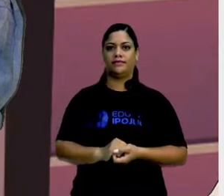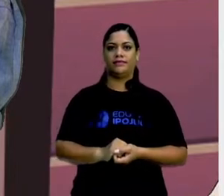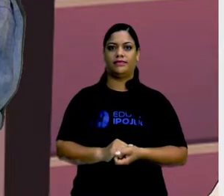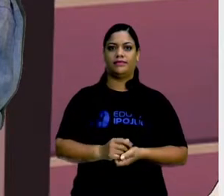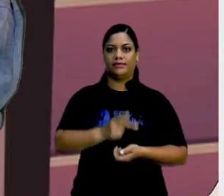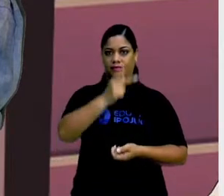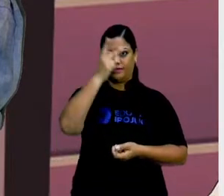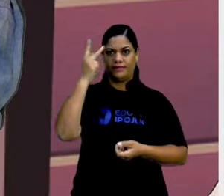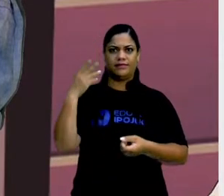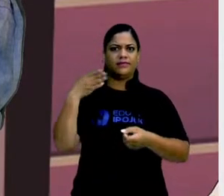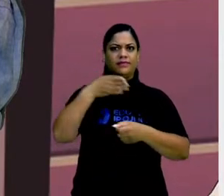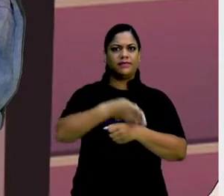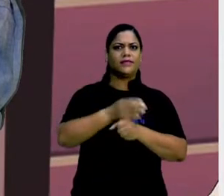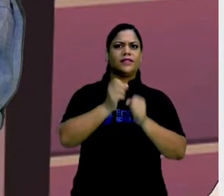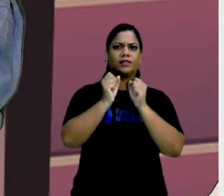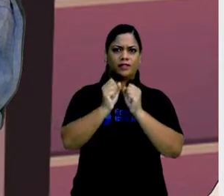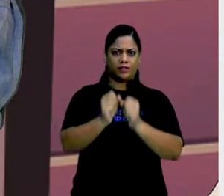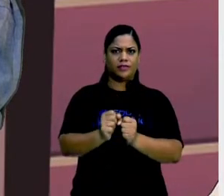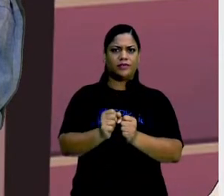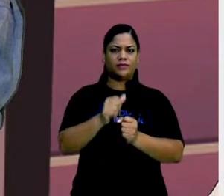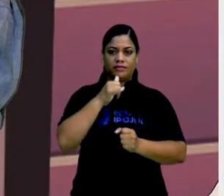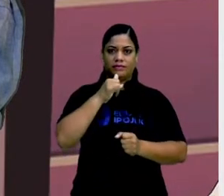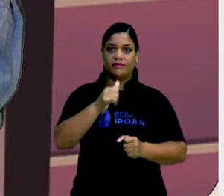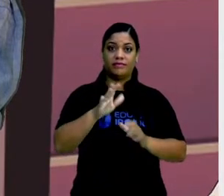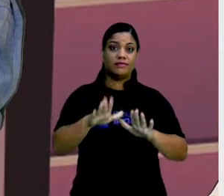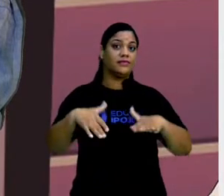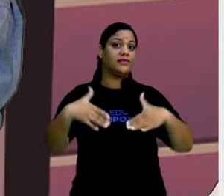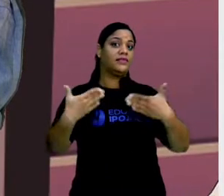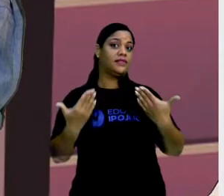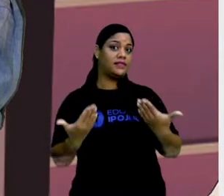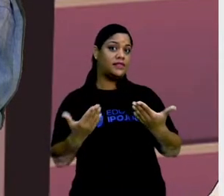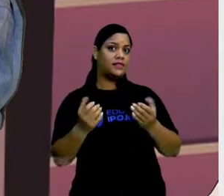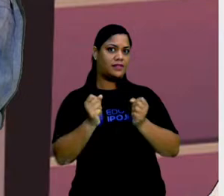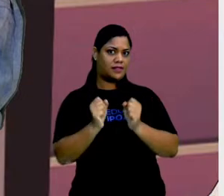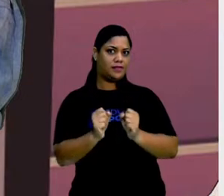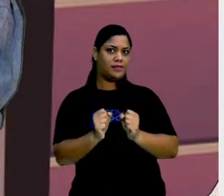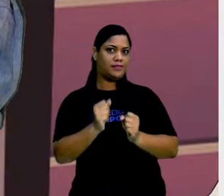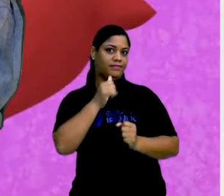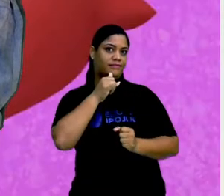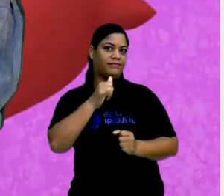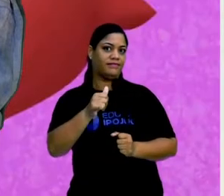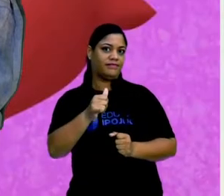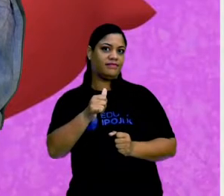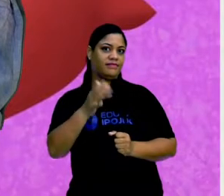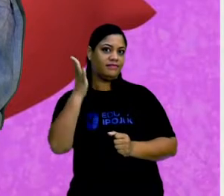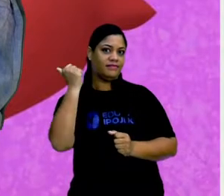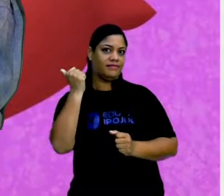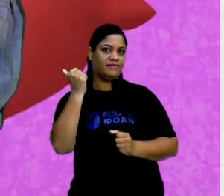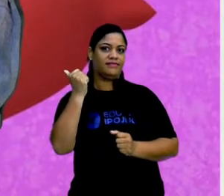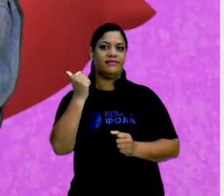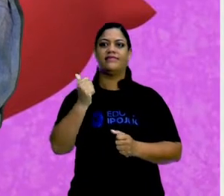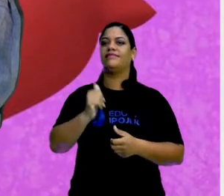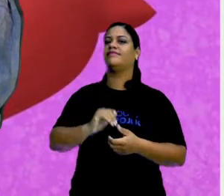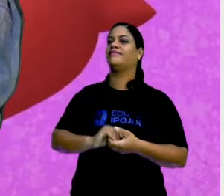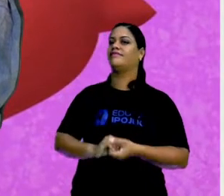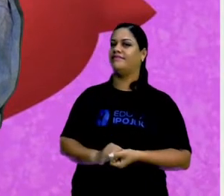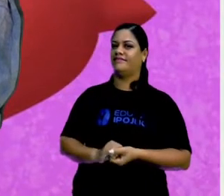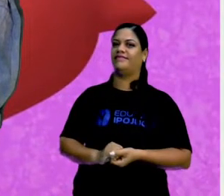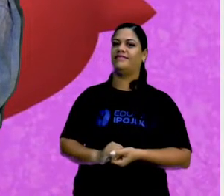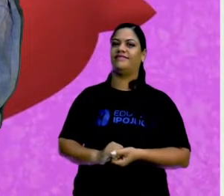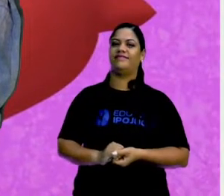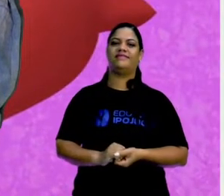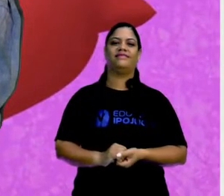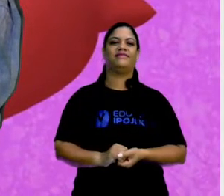que estava ali dentro poderia lhe dar alguma informação. Quem será que vai dar informação a ela? Vamos ver. Olha quem que vai dar.